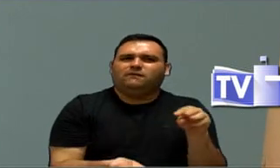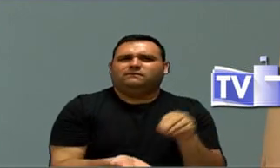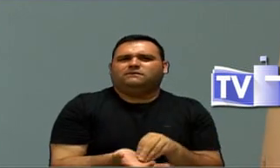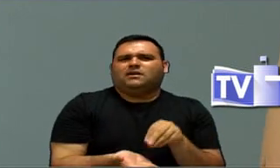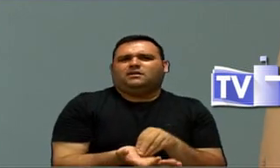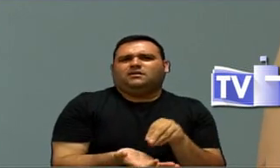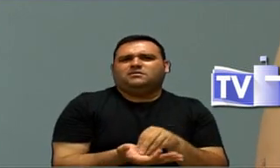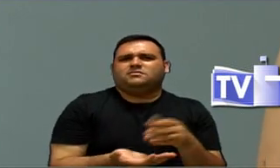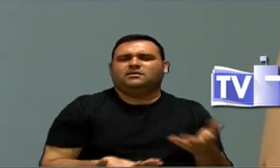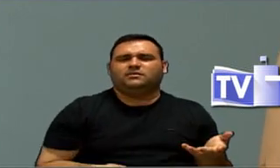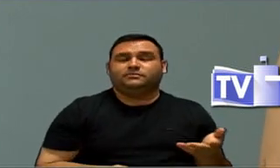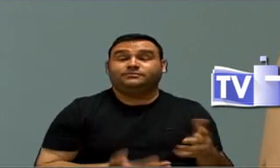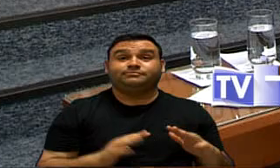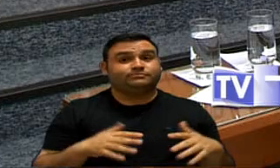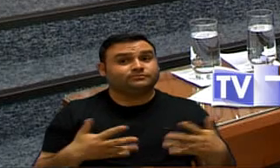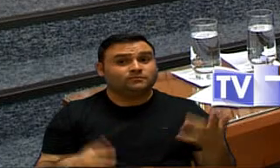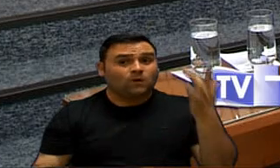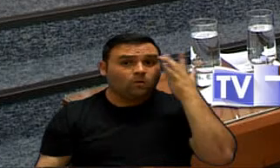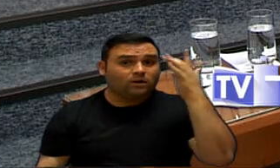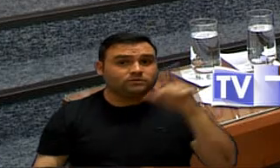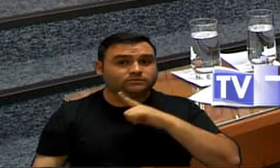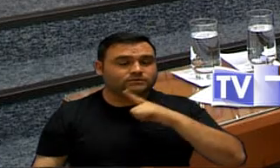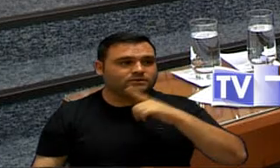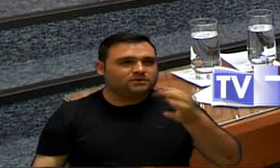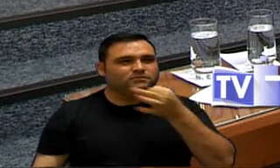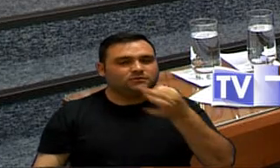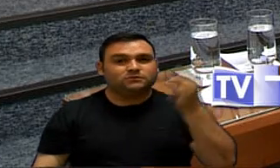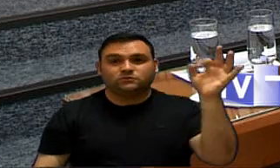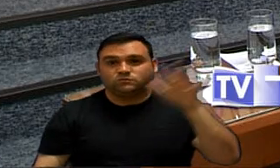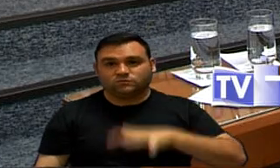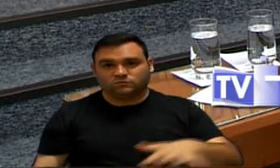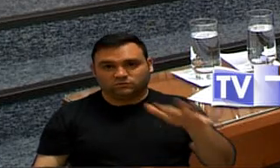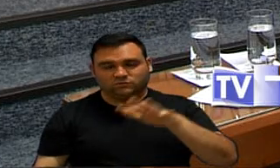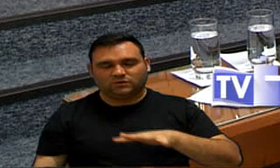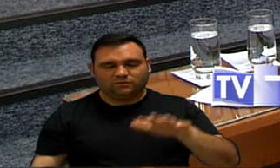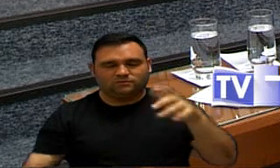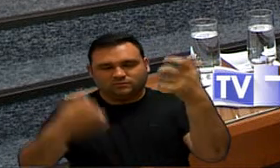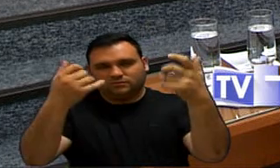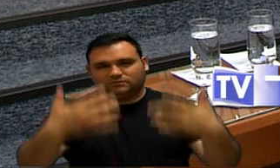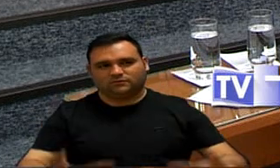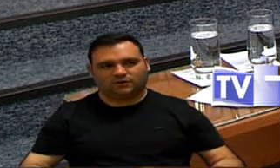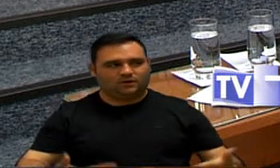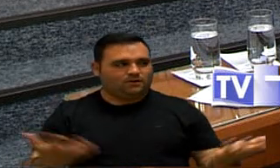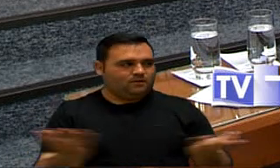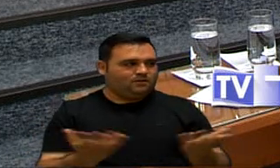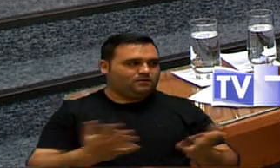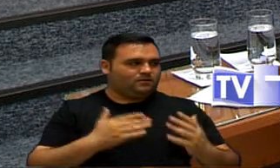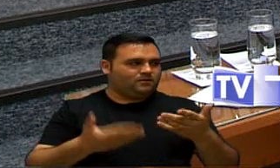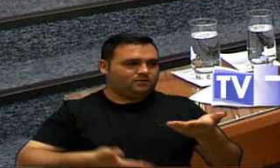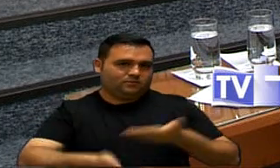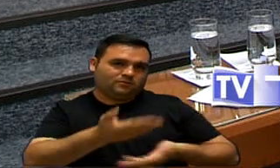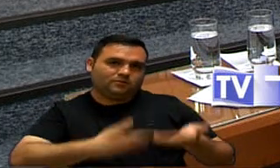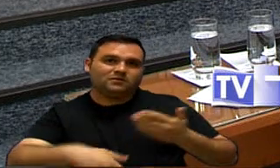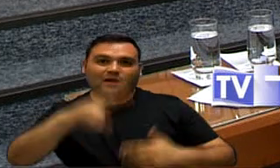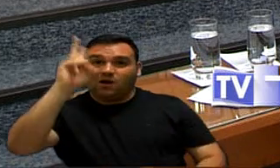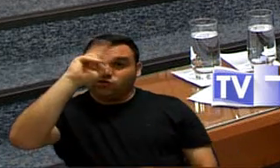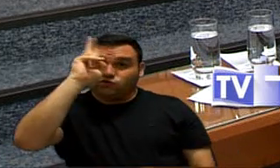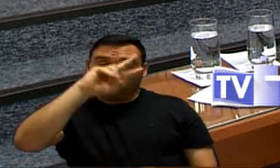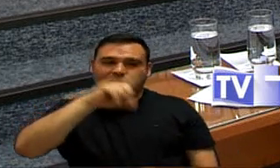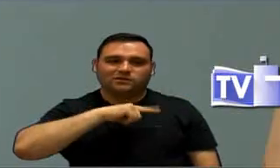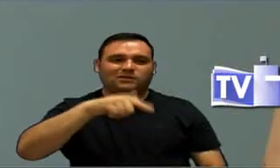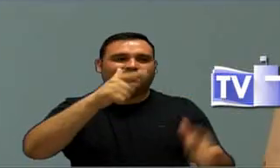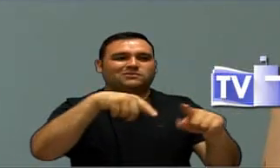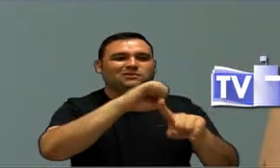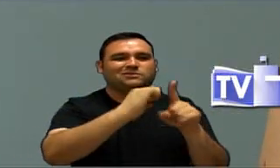deveria atuar. E aí eu acho que o comentário geral que ficaria aqui, tentando fazer essa correlação entre a história do